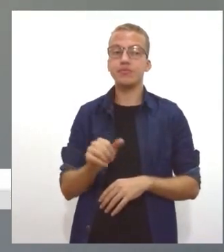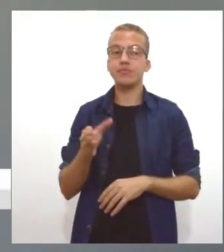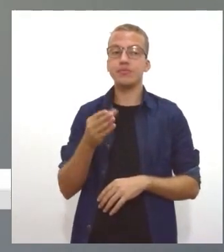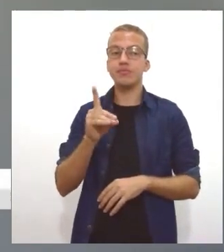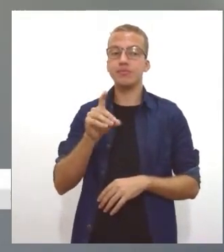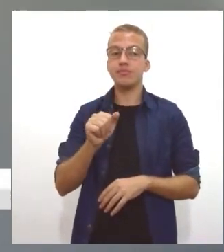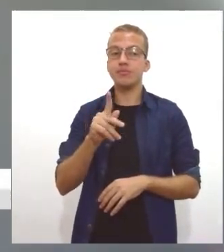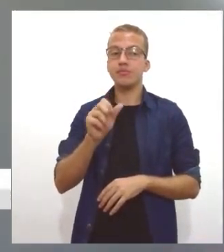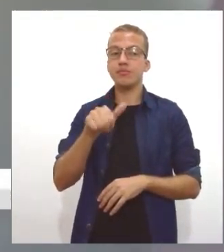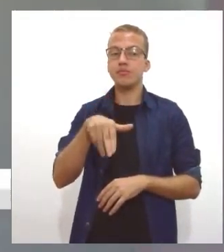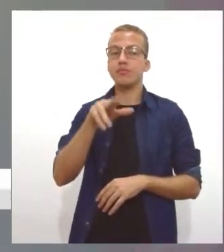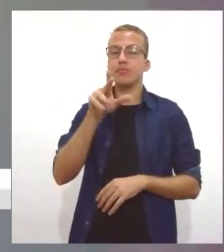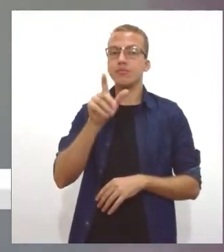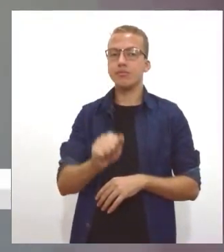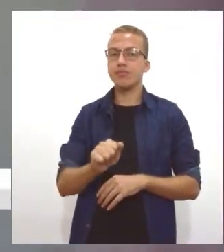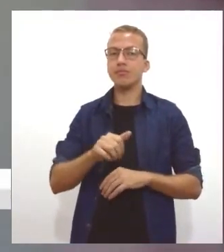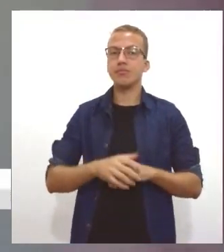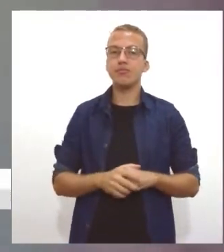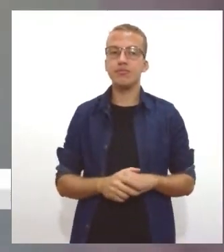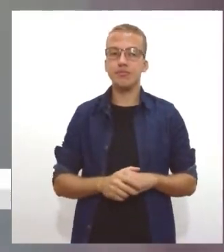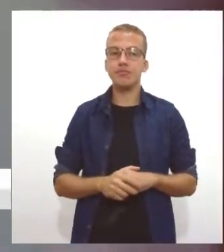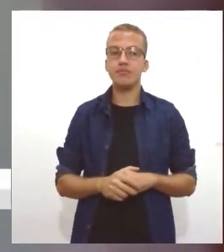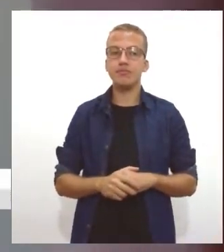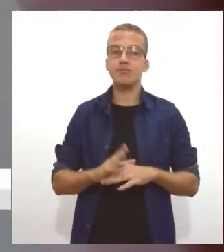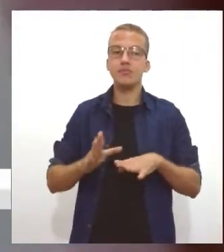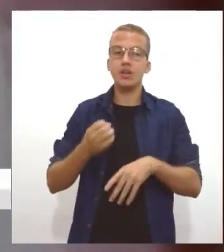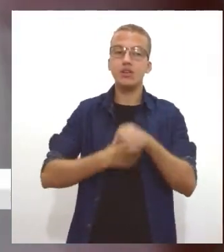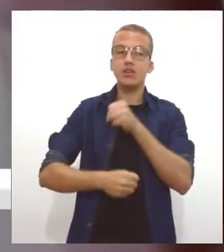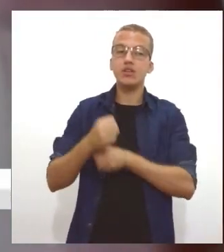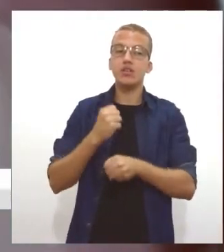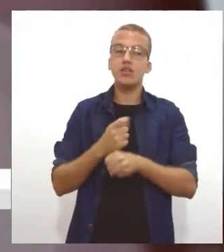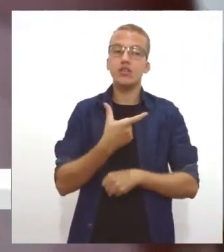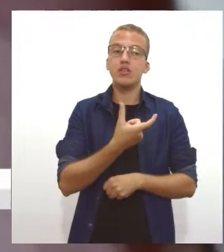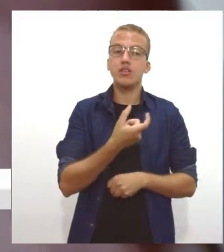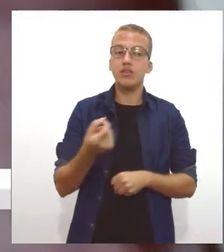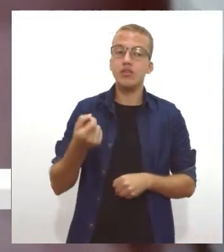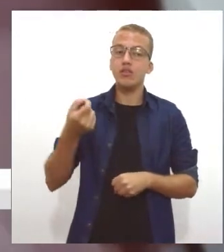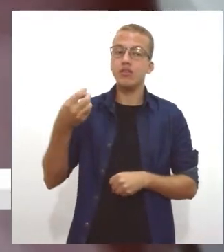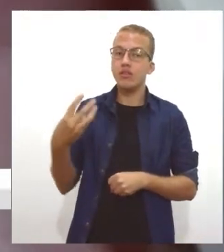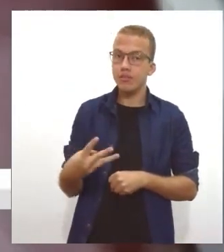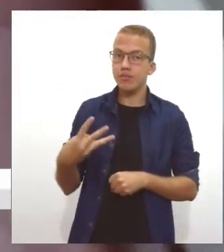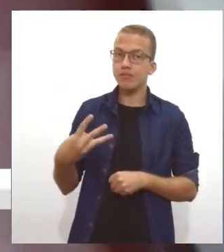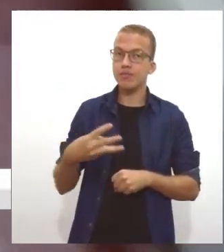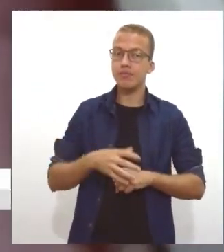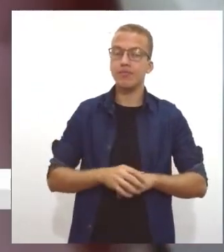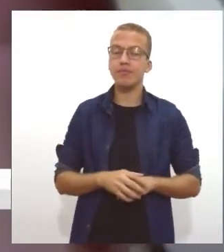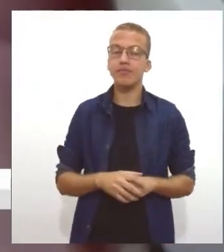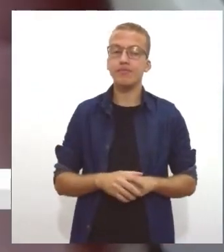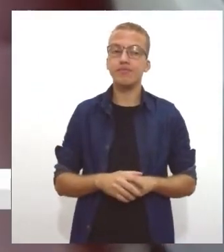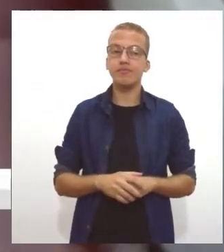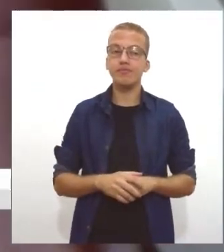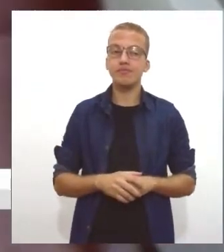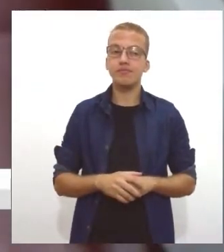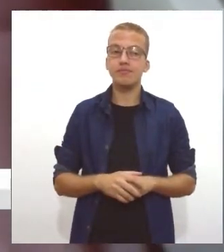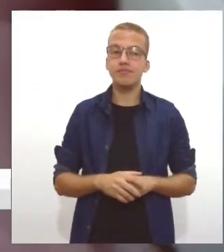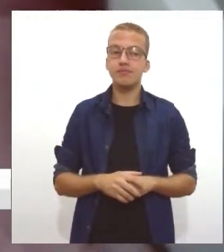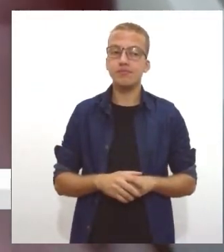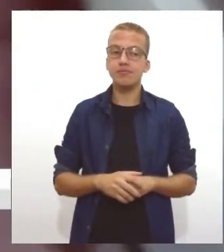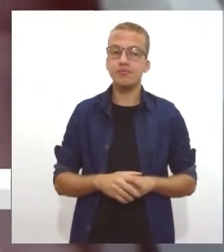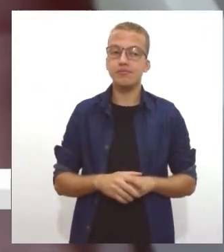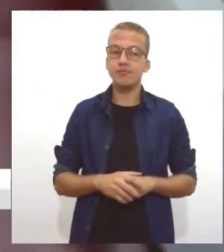foi editada em 2006, ainda não é do conhecimento de toda a população brasileira, infelizmente, a gente ainda precisa de